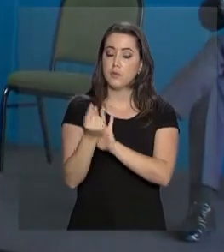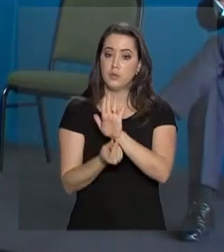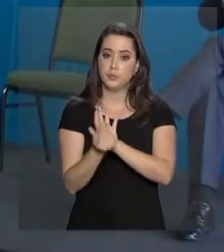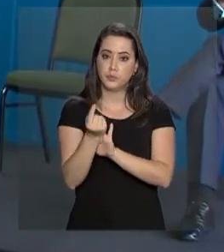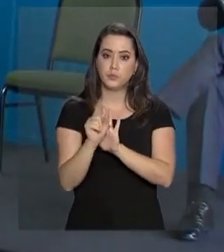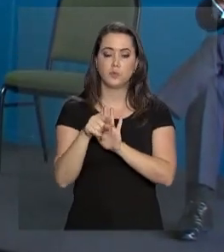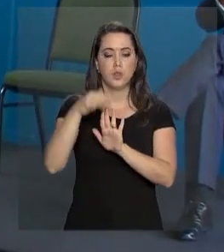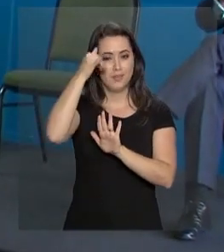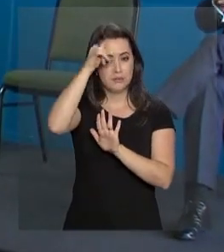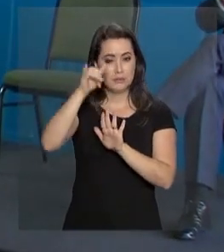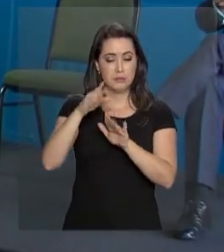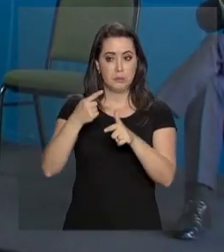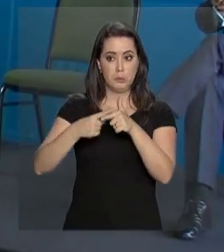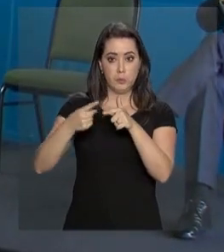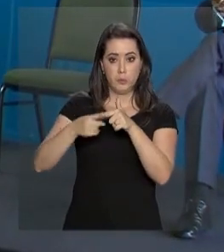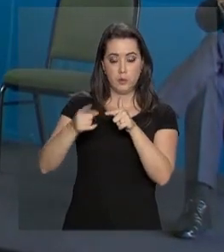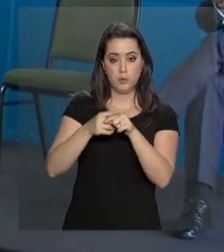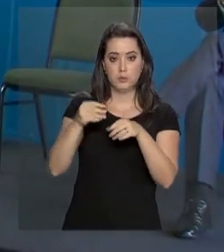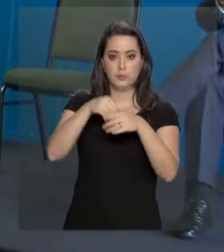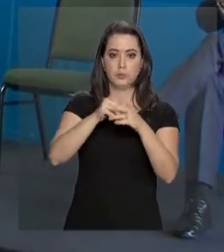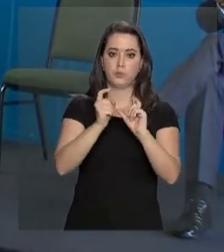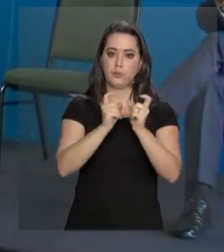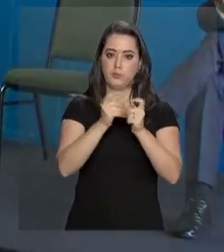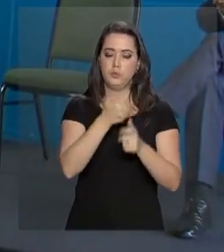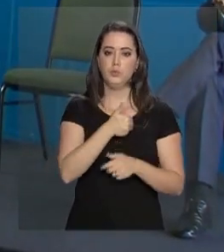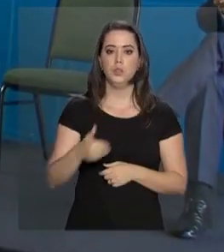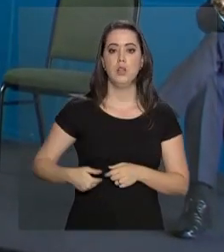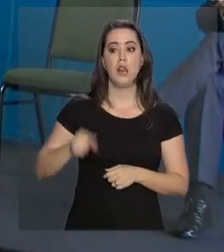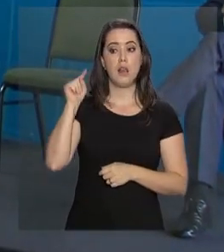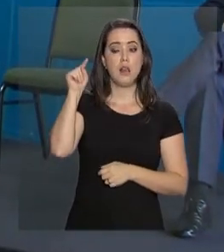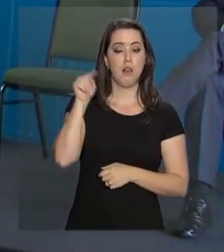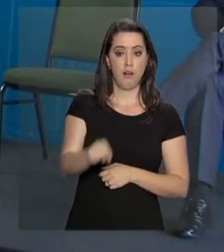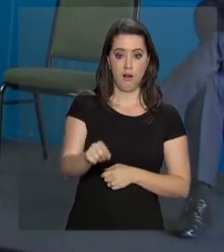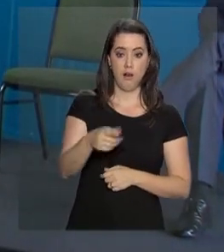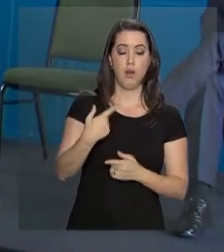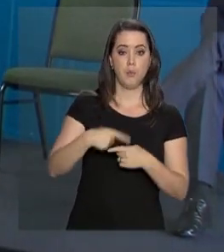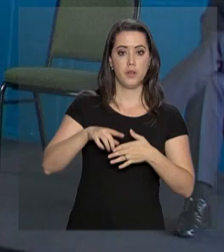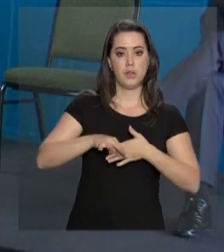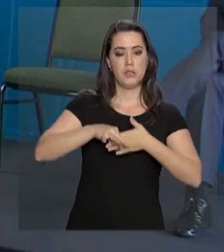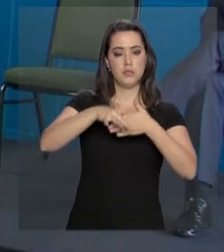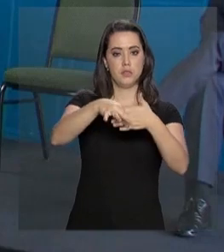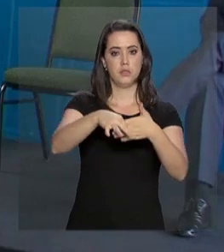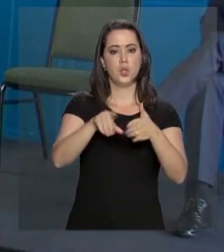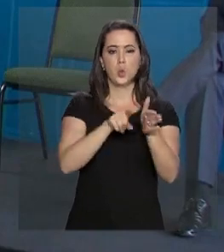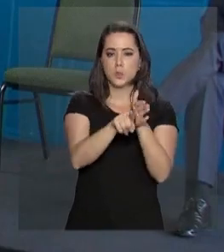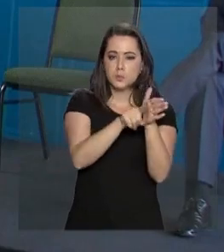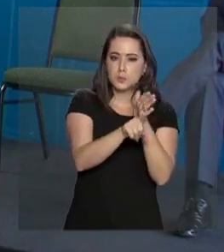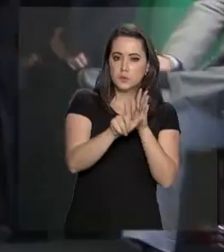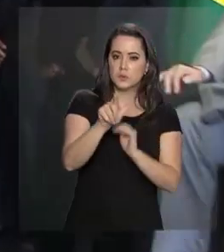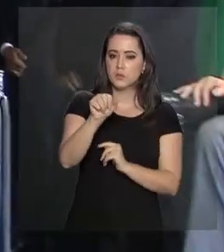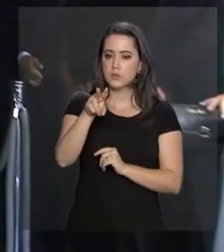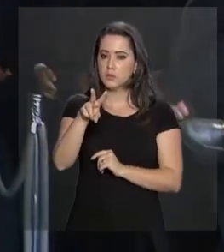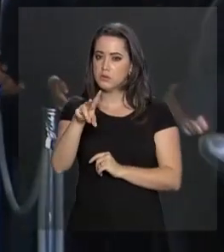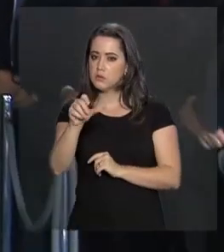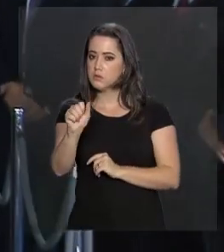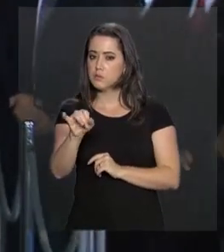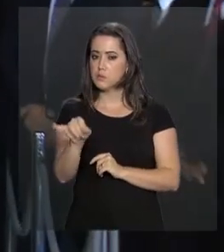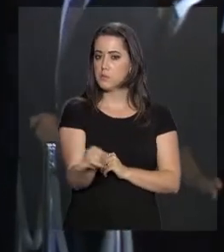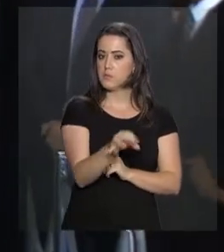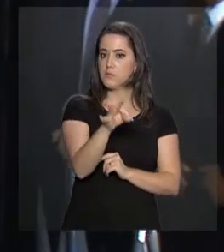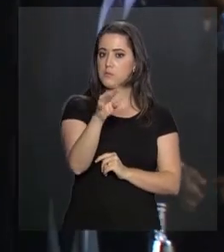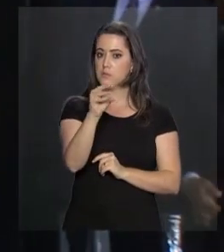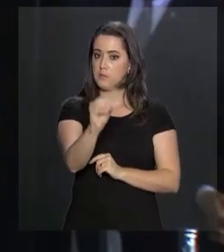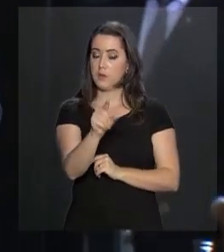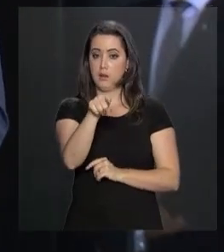administração pública. Foi lá que Moro ganhou projeção nacional ao comandar a Operação Lava Jato. Moro, que também